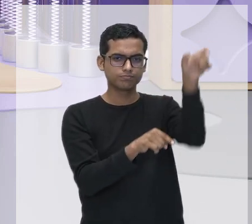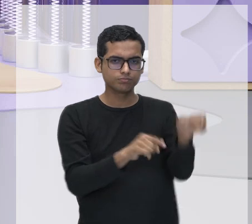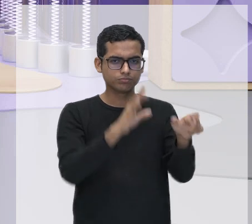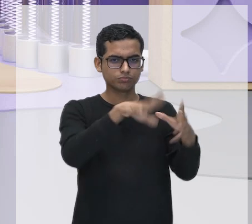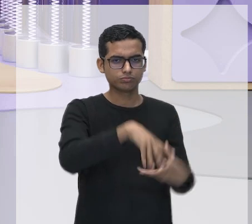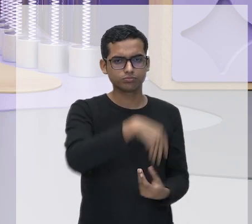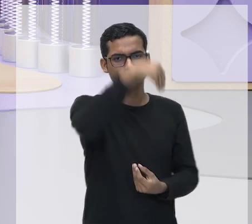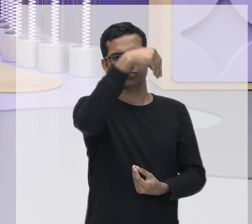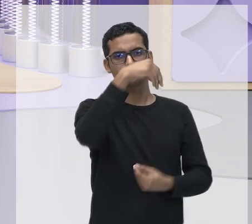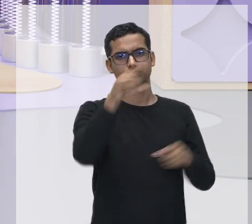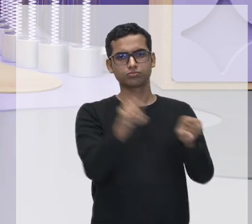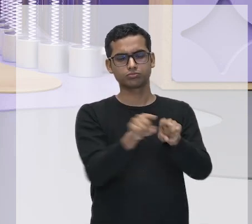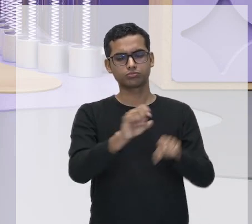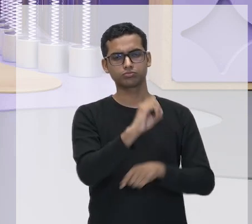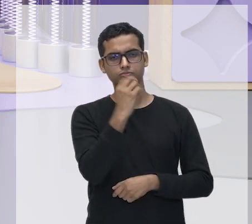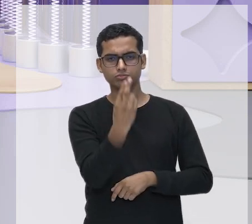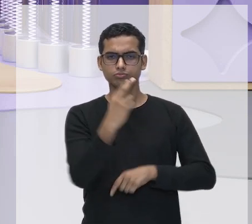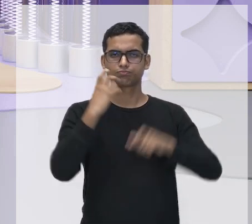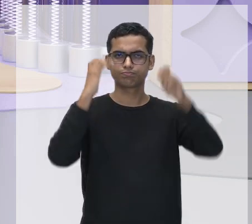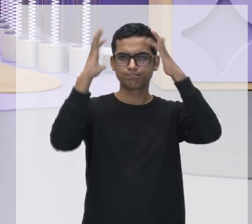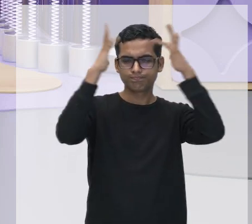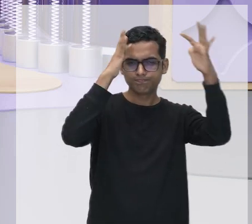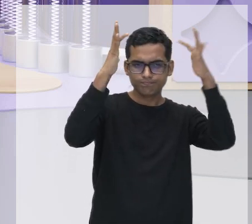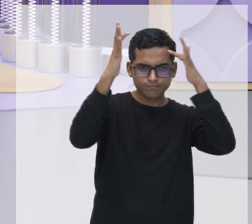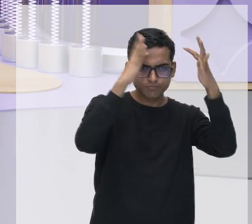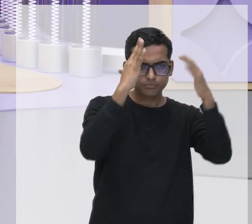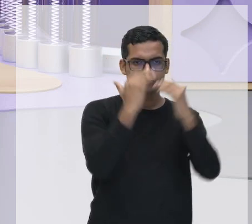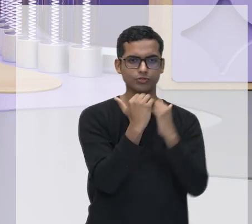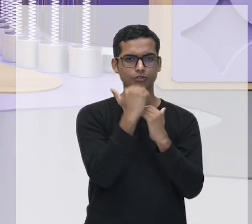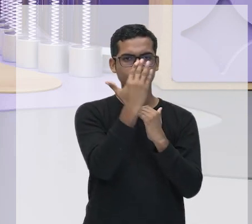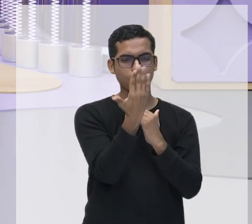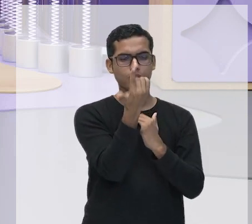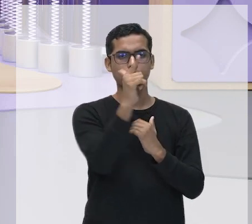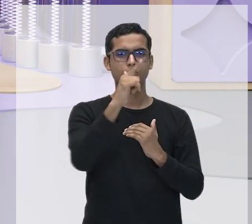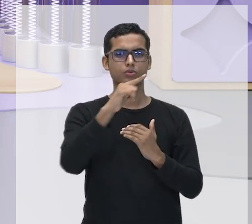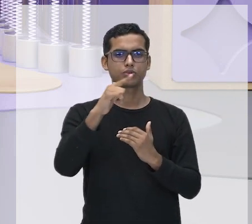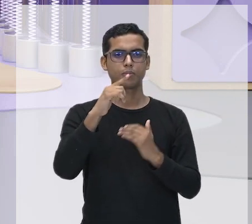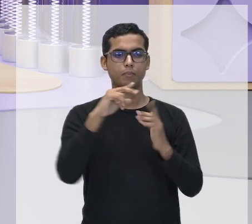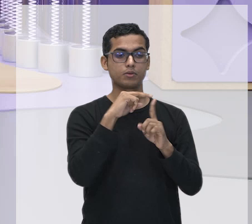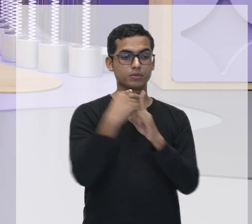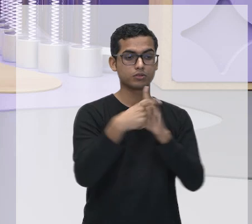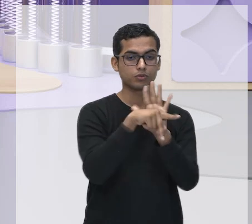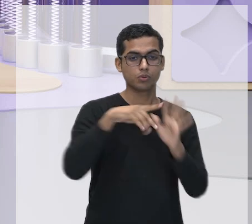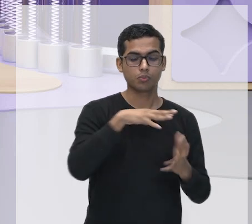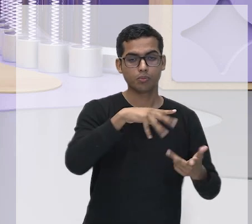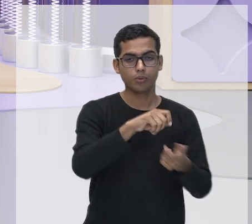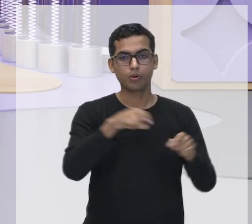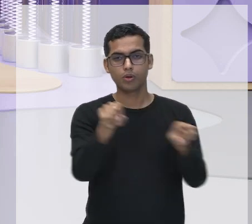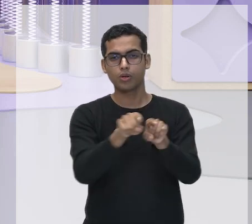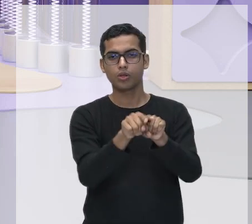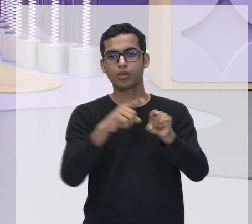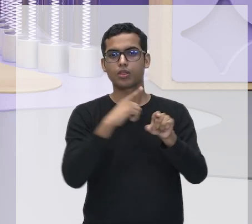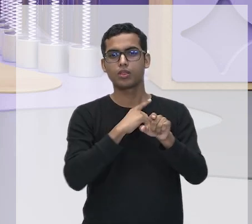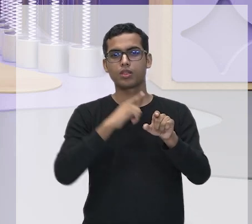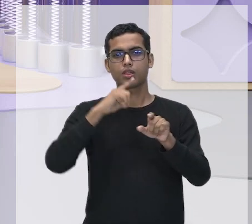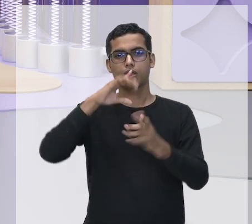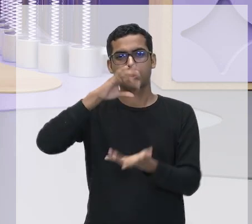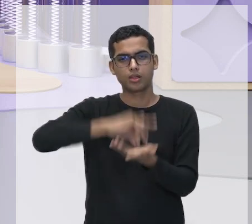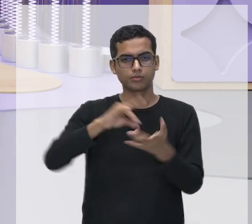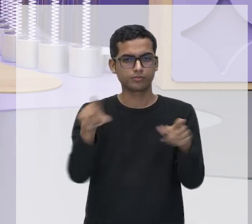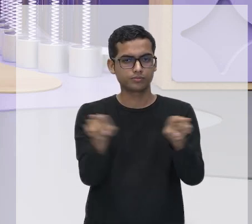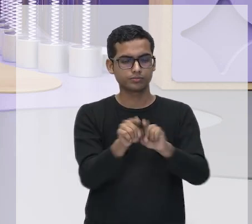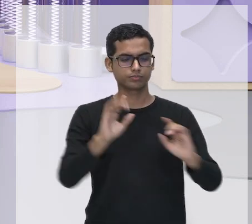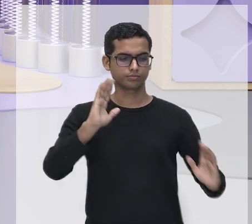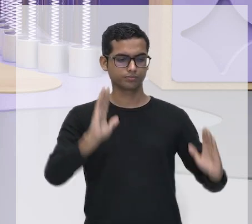um plano imaterial, fora dessa realidade material, concreta, histórica,